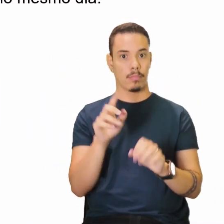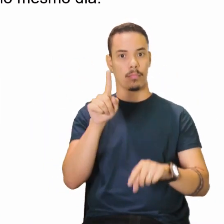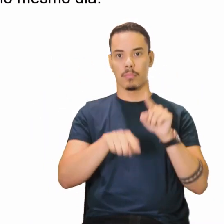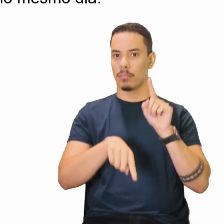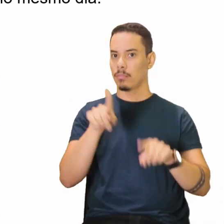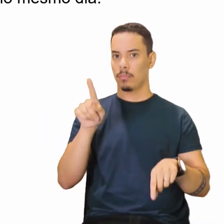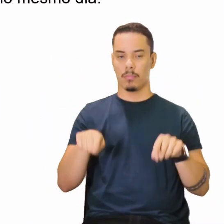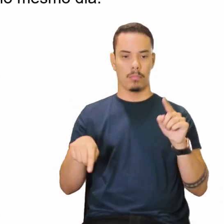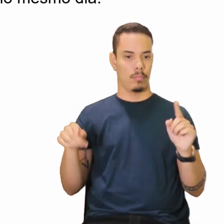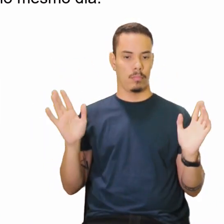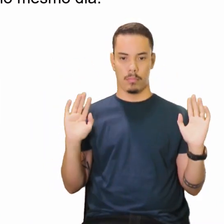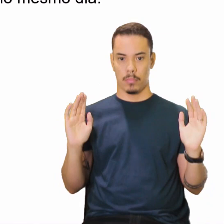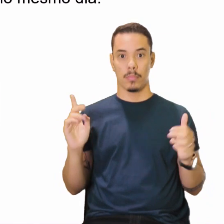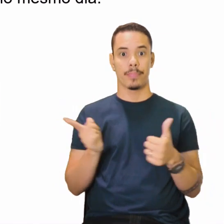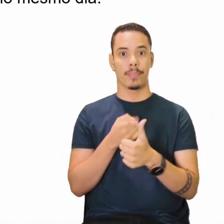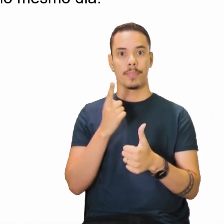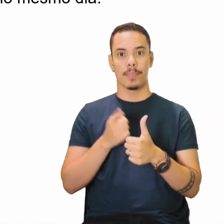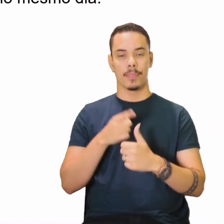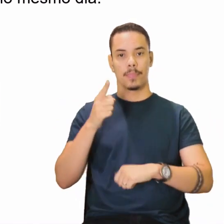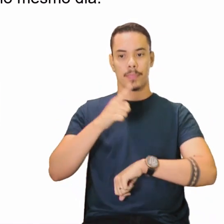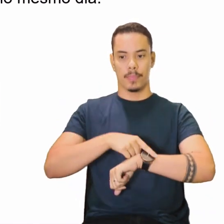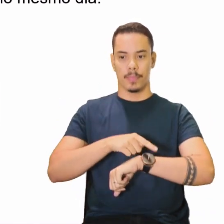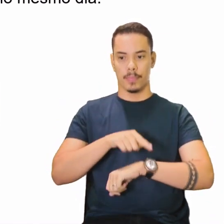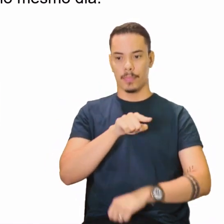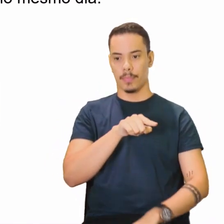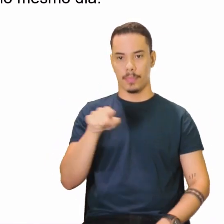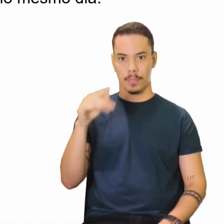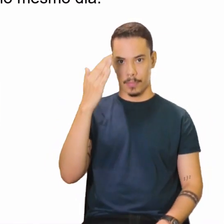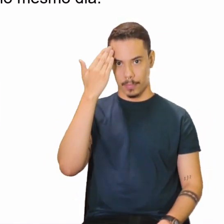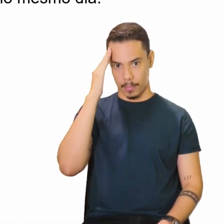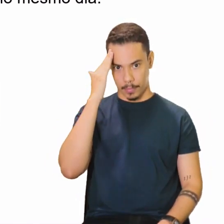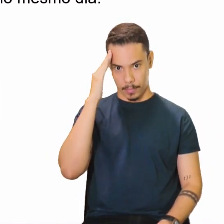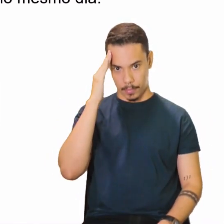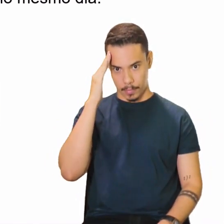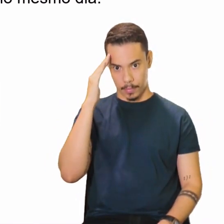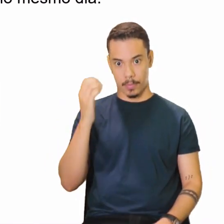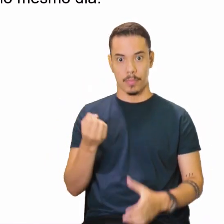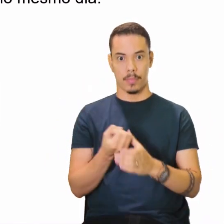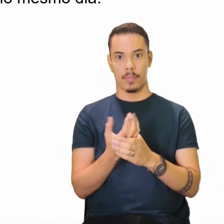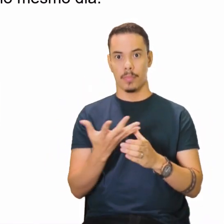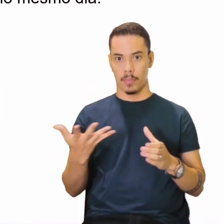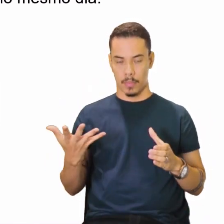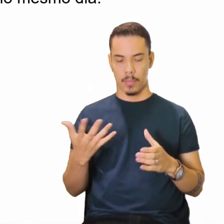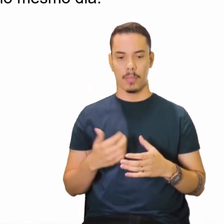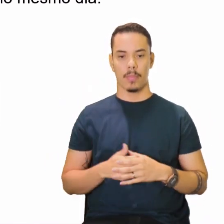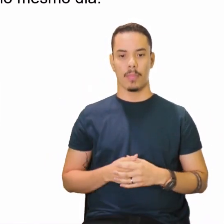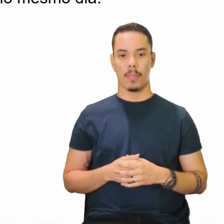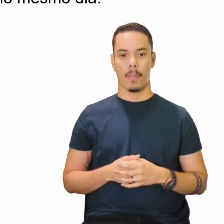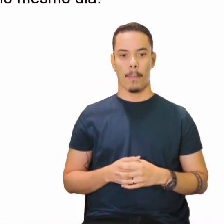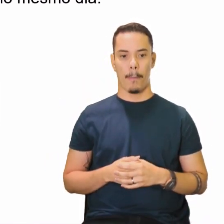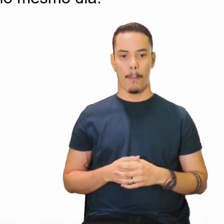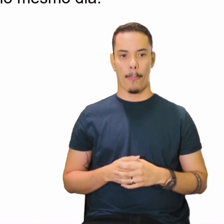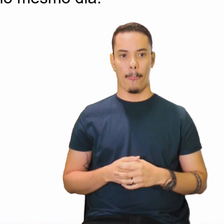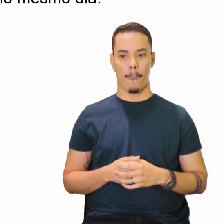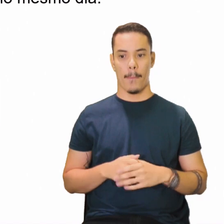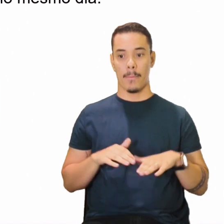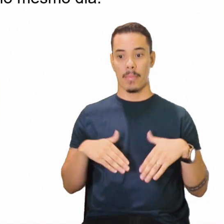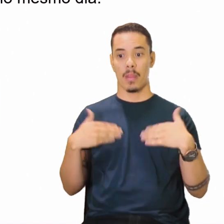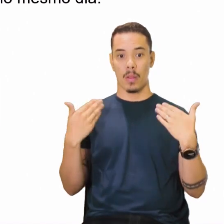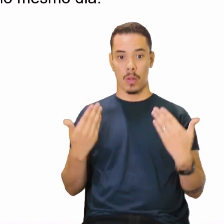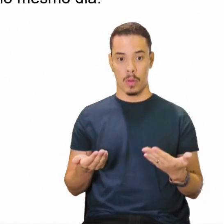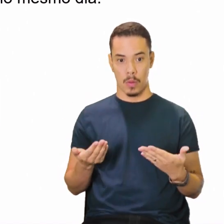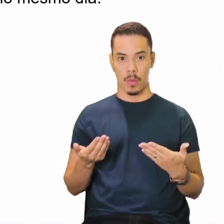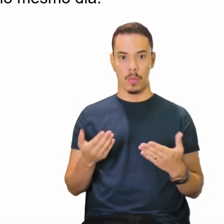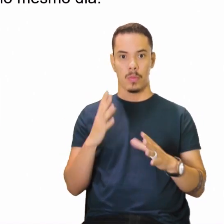invariável. Isso é o primeiro momento que você tem que entender. Não tem pluralidade. Olha para cá. Quais são as